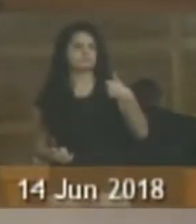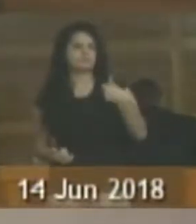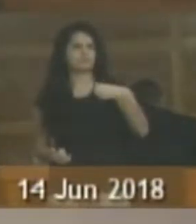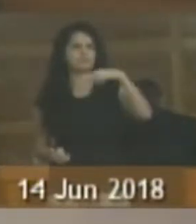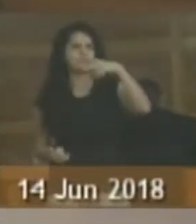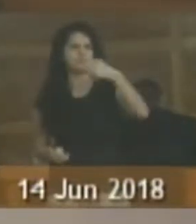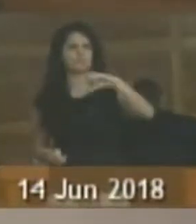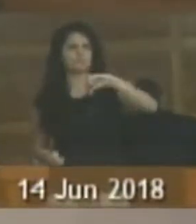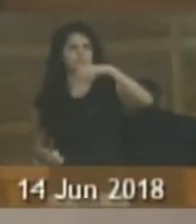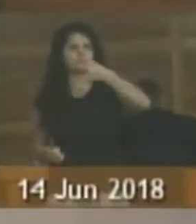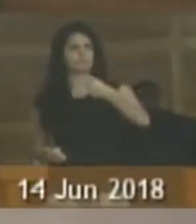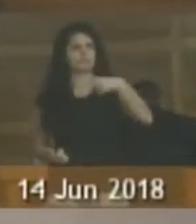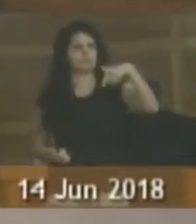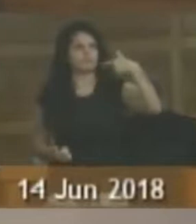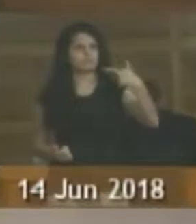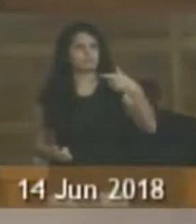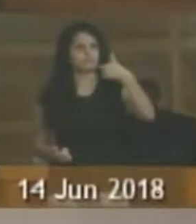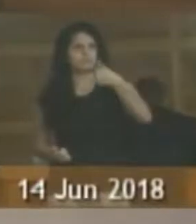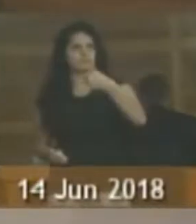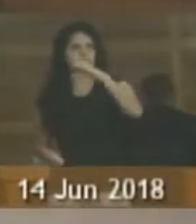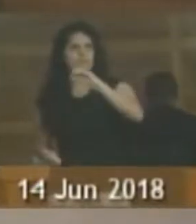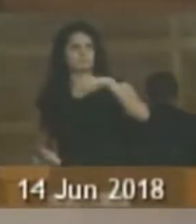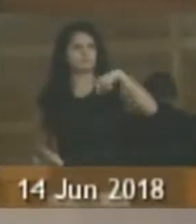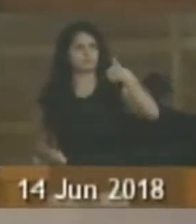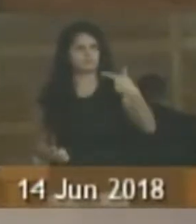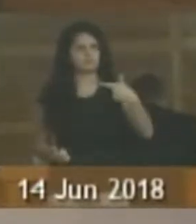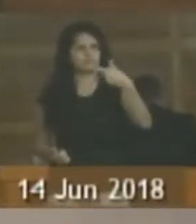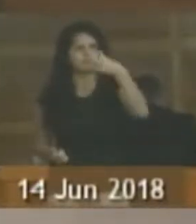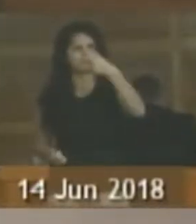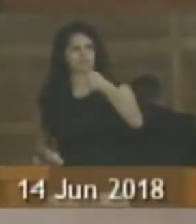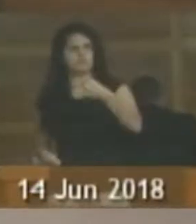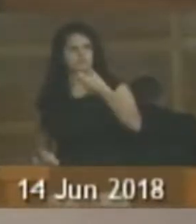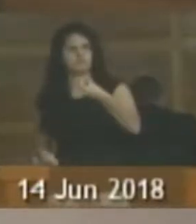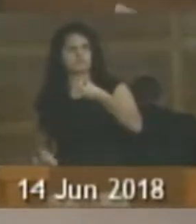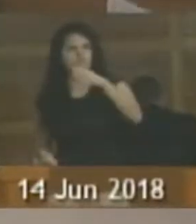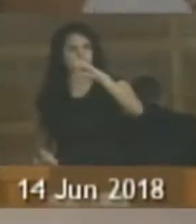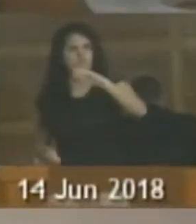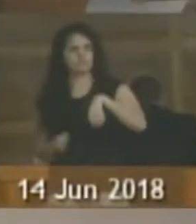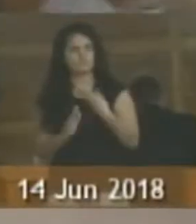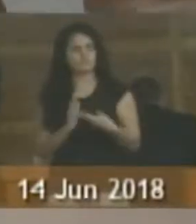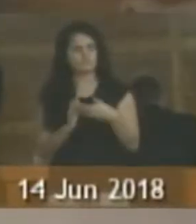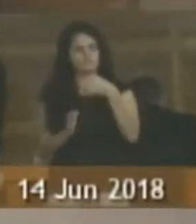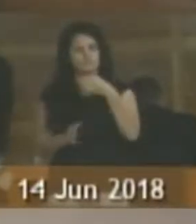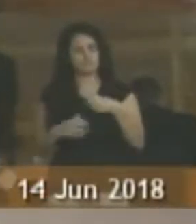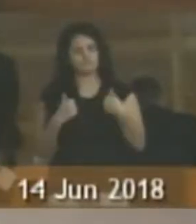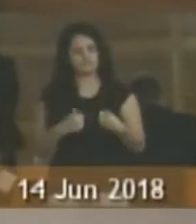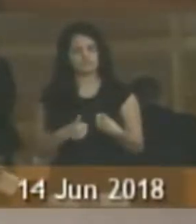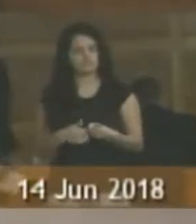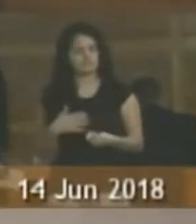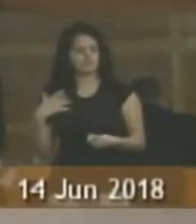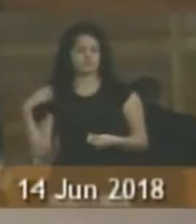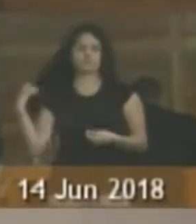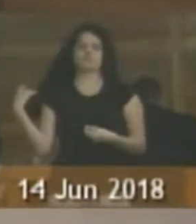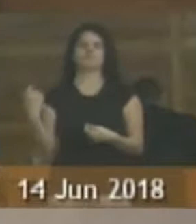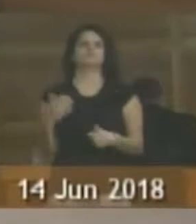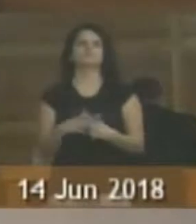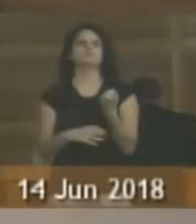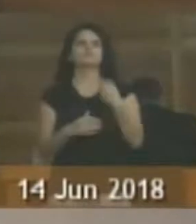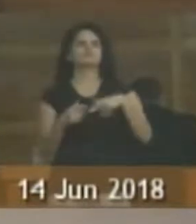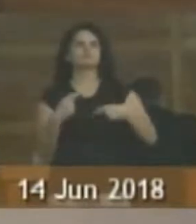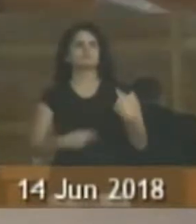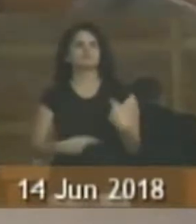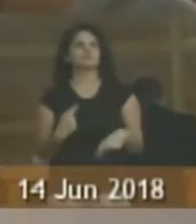210, 228 e 279 de 2018, tendo sido aprovado por unanimidade de voto. Em primeira